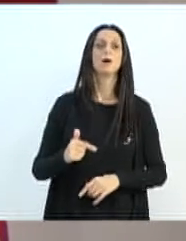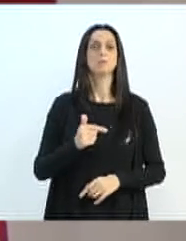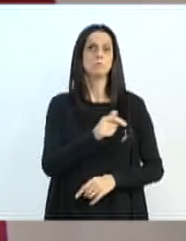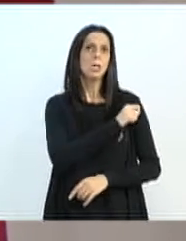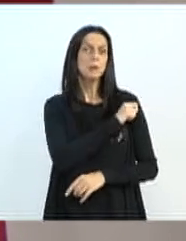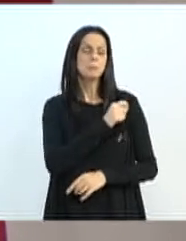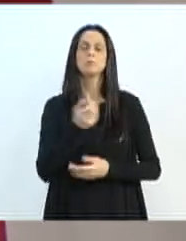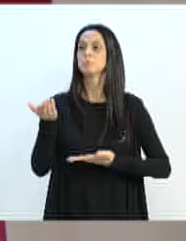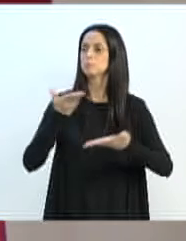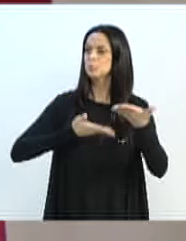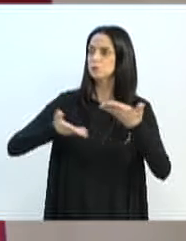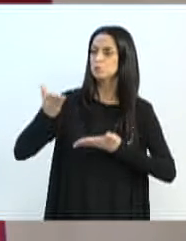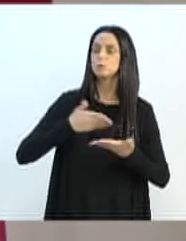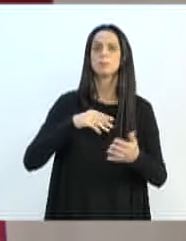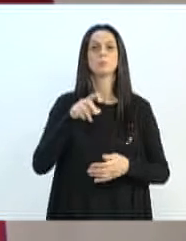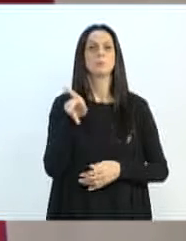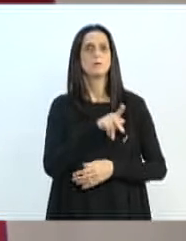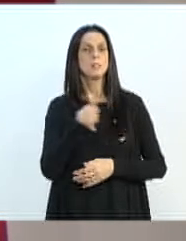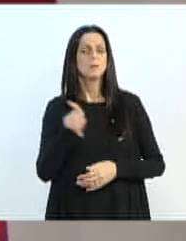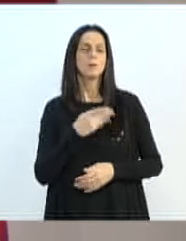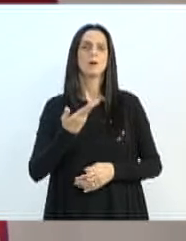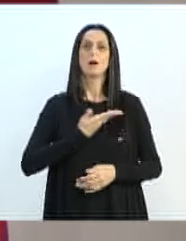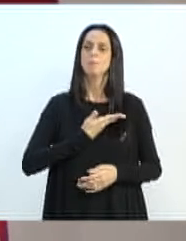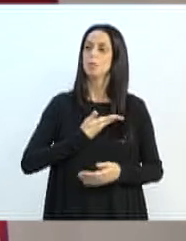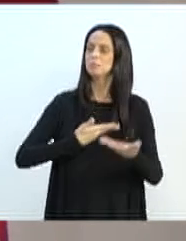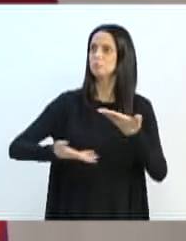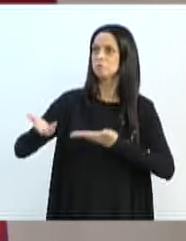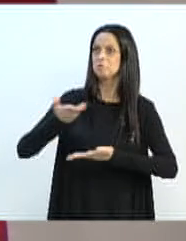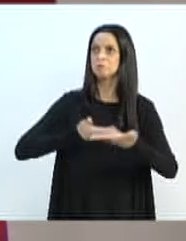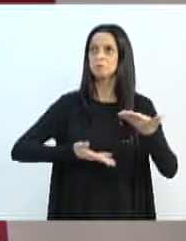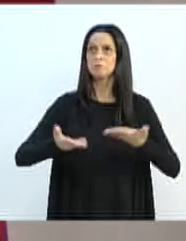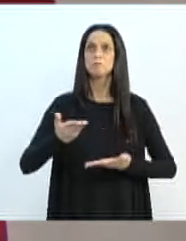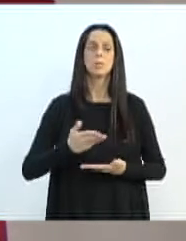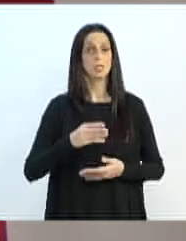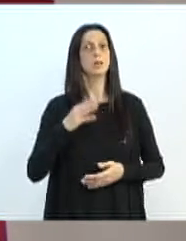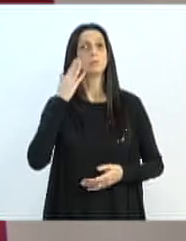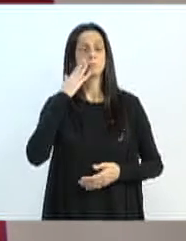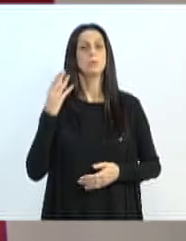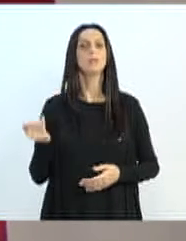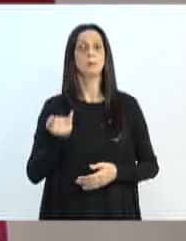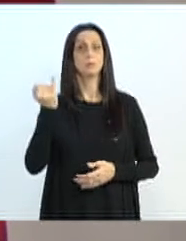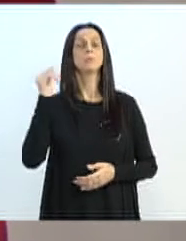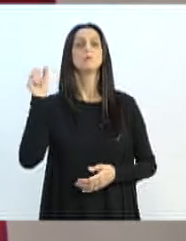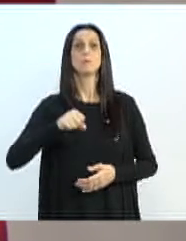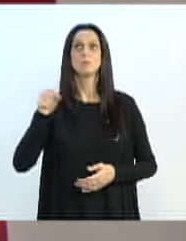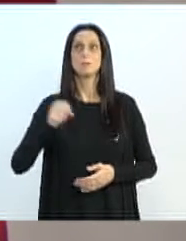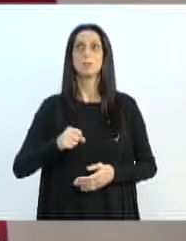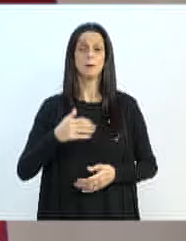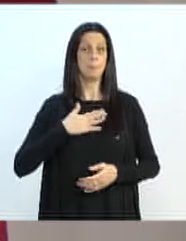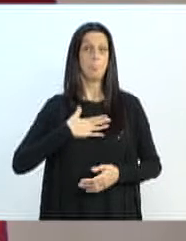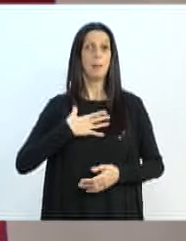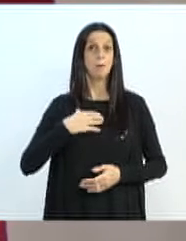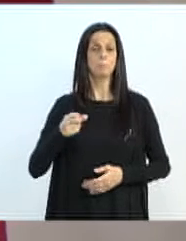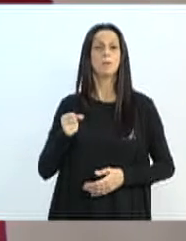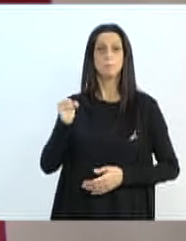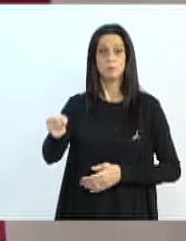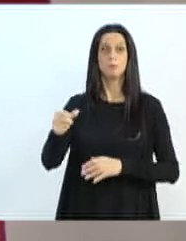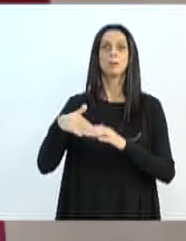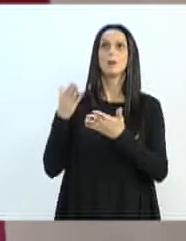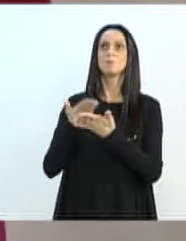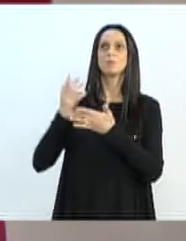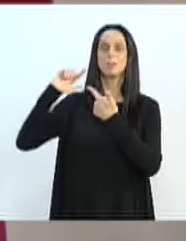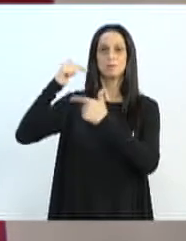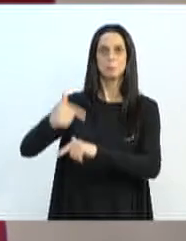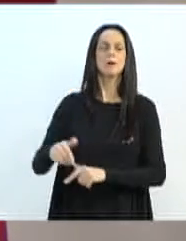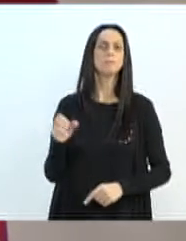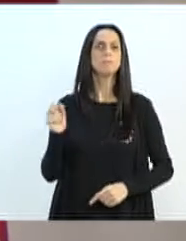os professores, interagir com seus colegas, reconheço a importância. E eu colocaria o meu filho em uma escola tradicional, vereadora